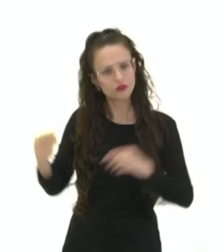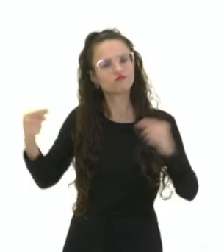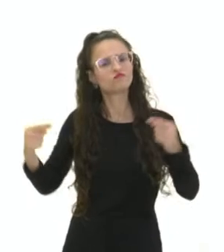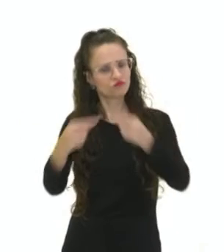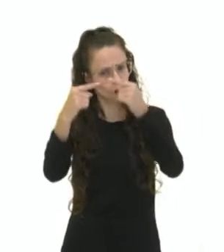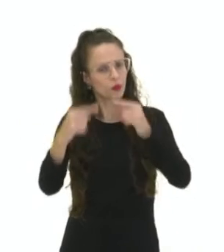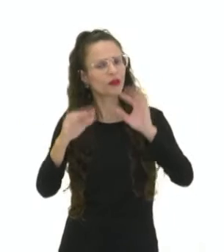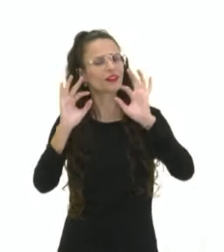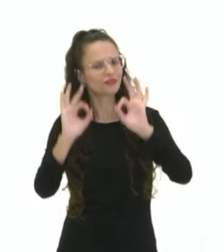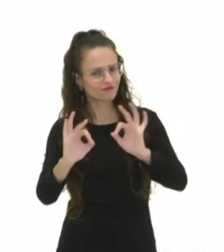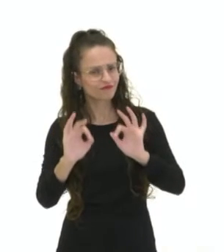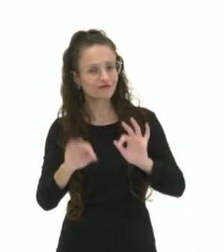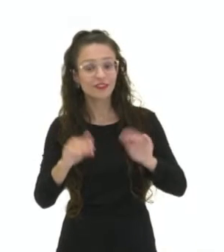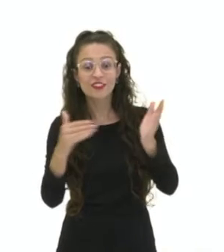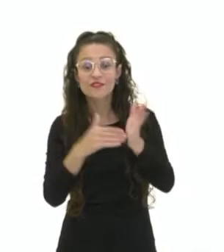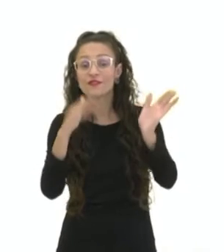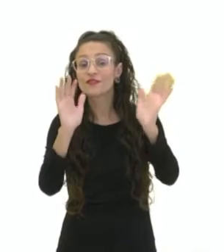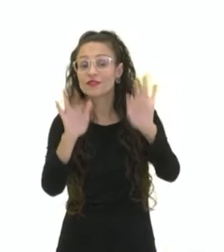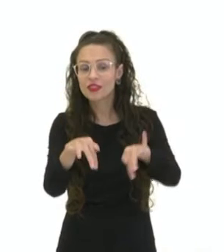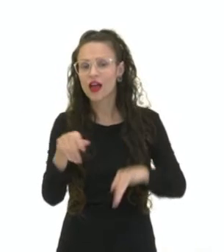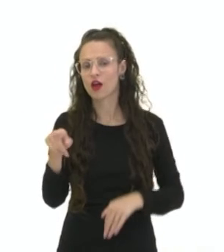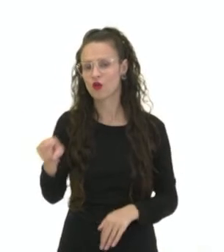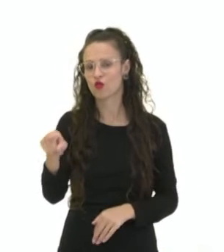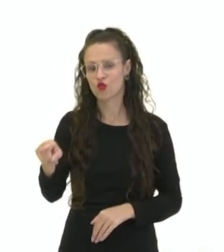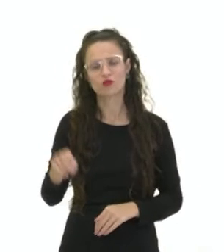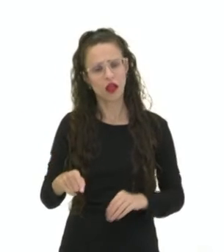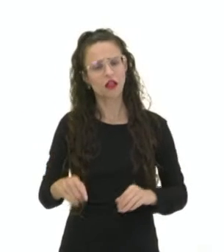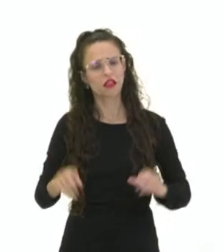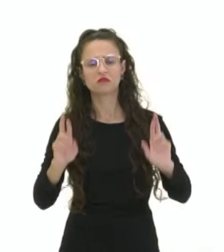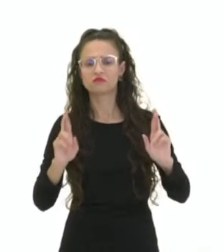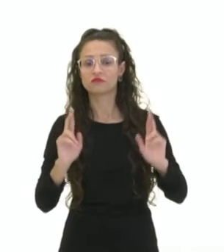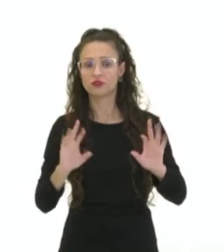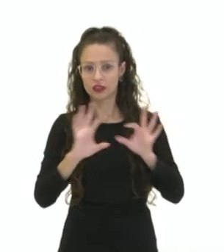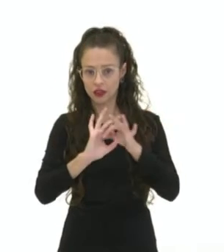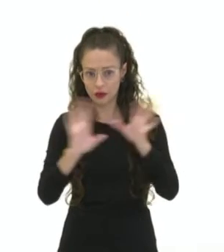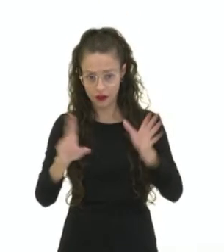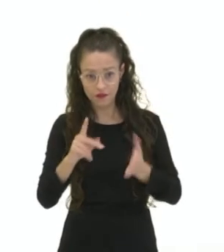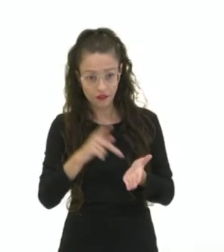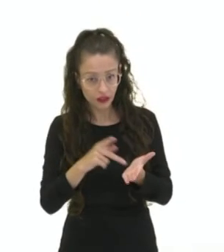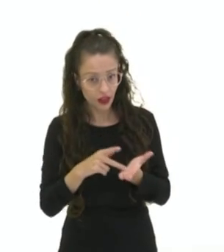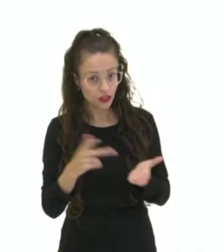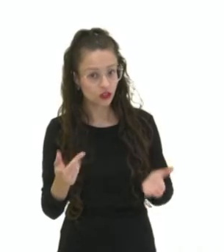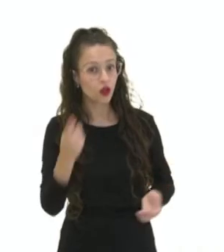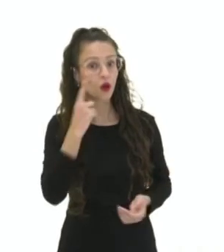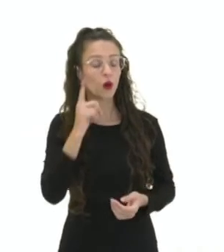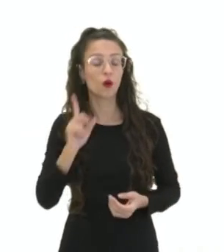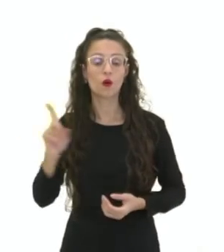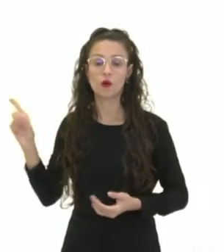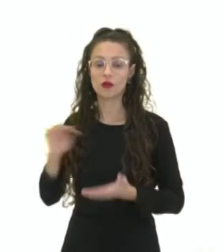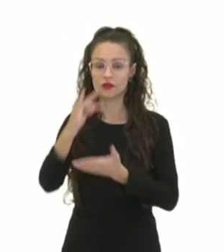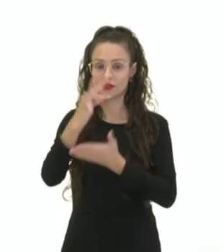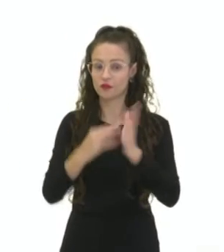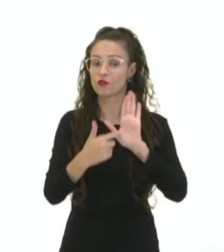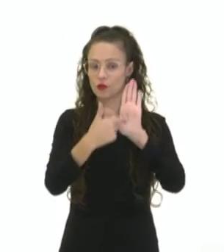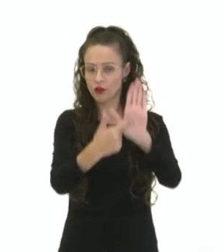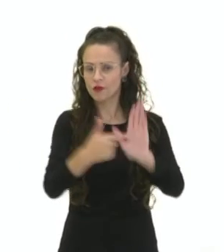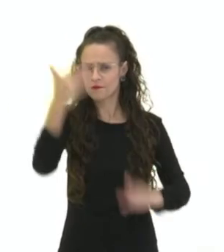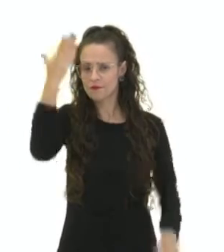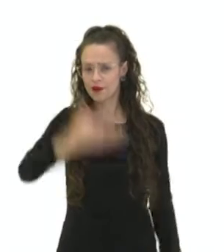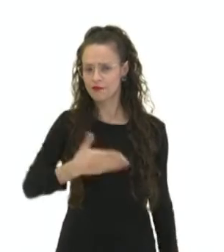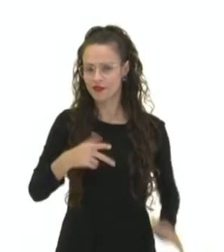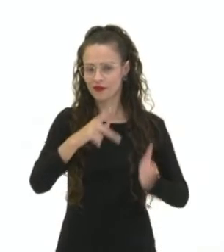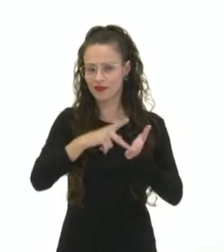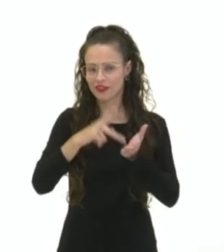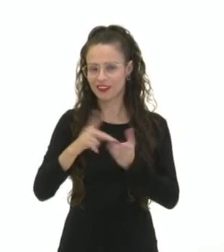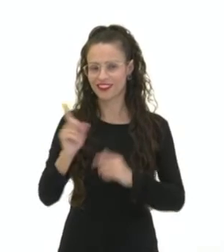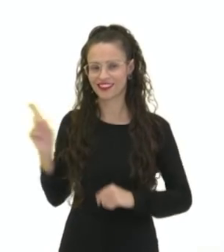sua atitude final. Ela preza a liberdade. Será que é verdade? Olha aqui no texto. Vou te mostrar, vou te provar que é verdade. Ó.